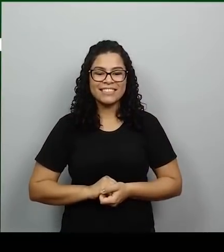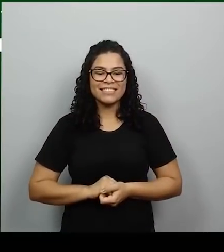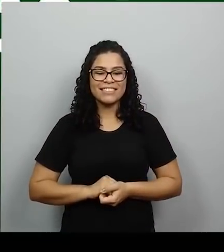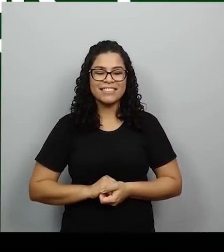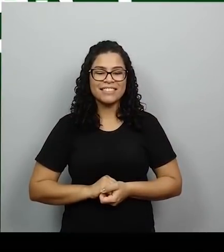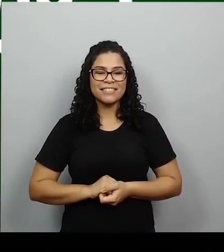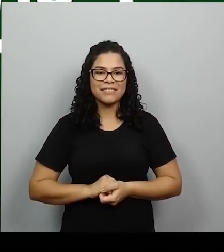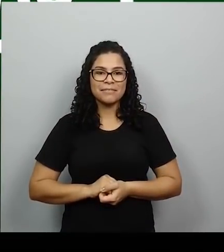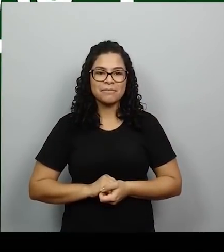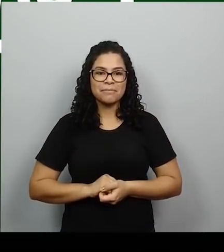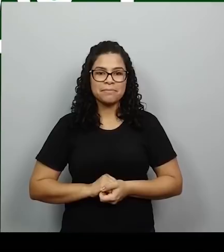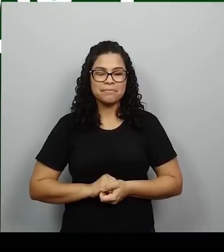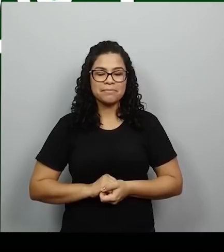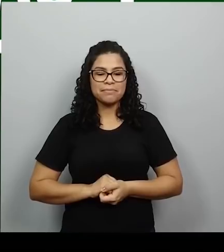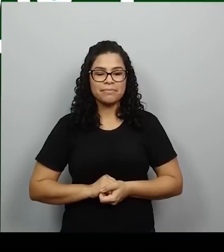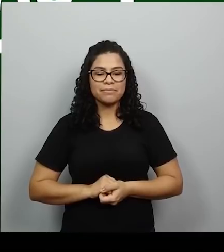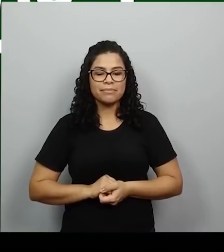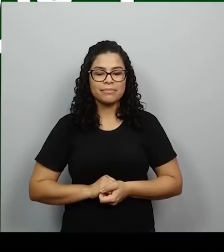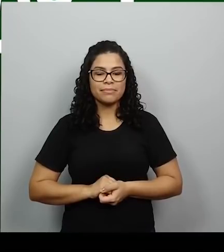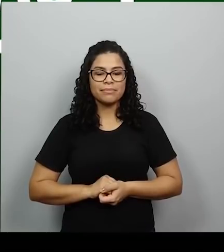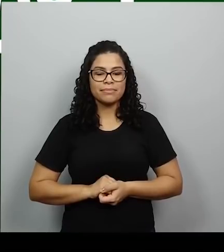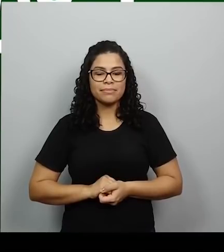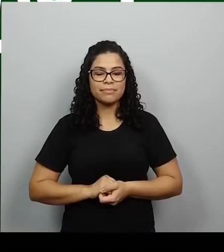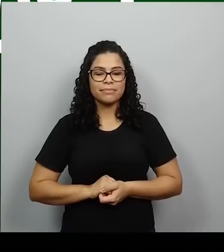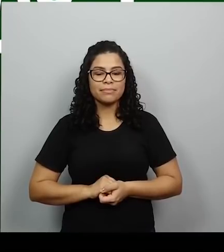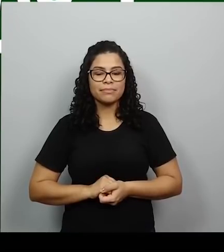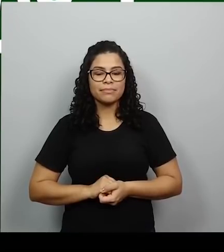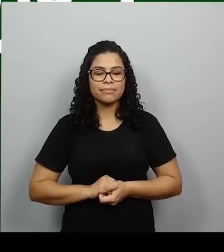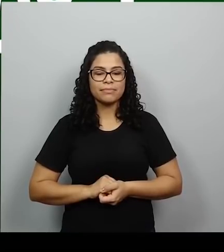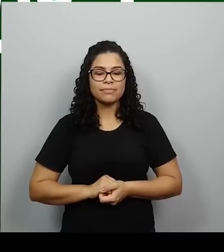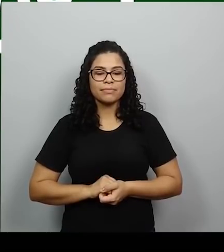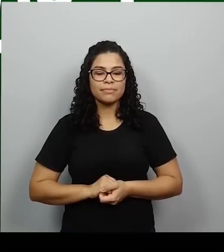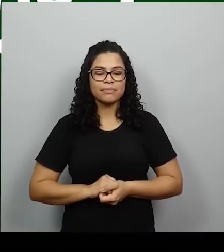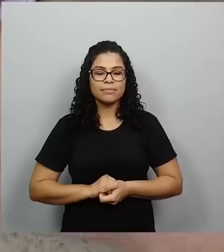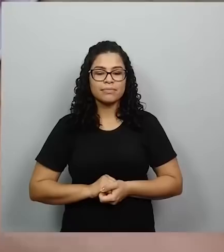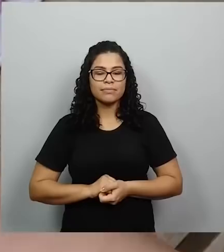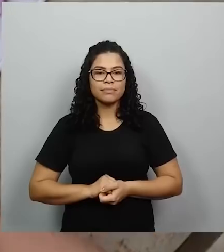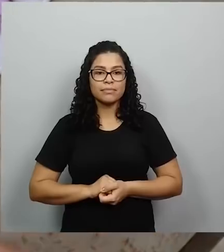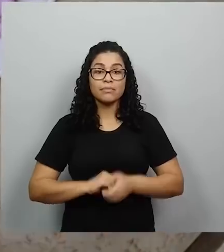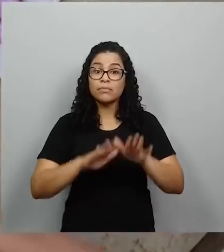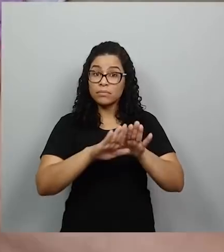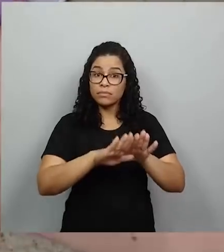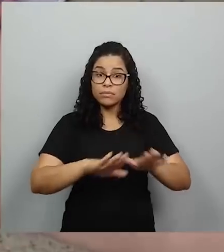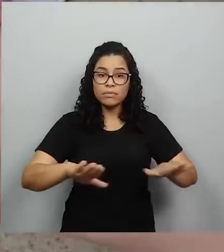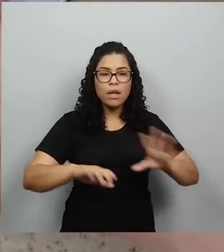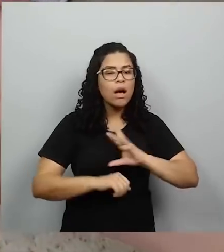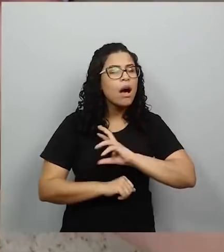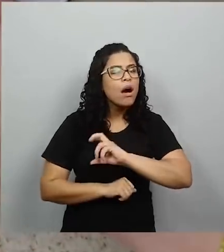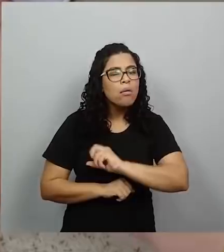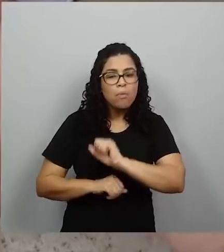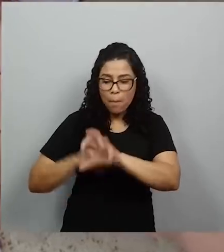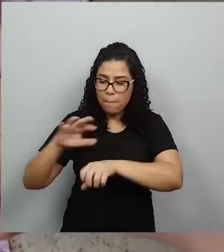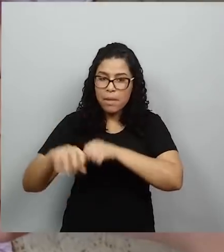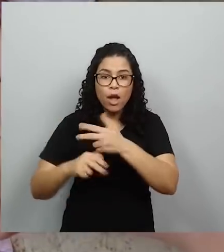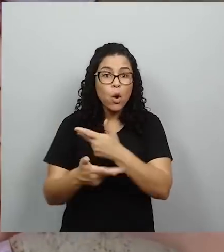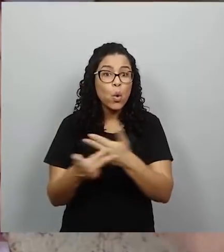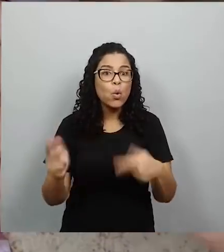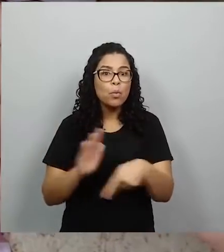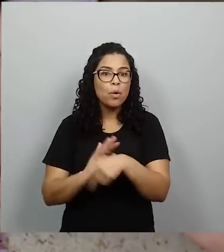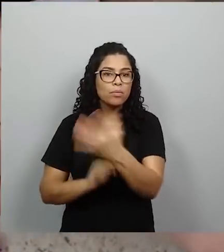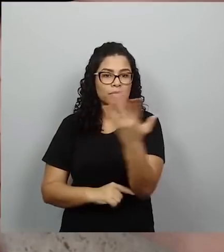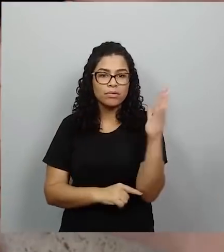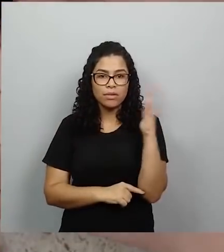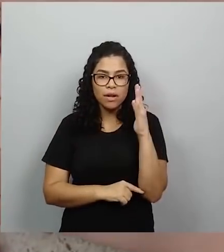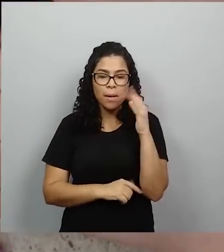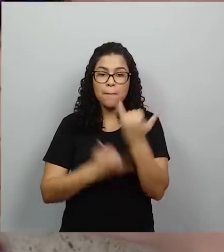As crianças amam coletar coisas da natureza